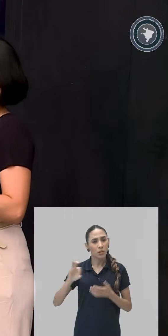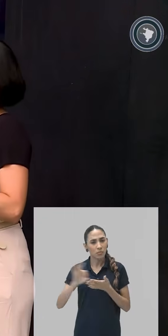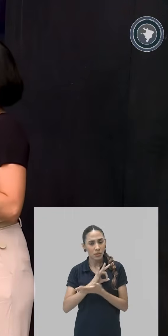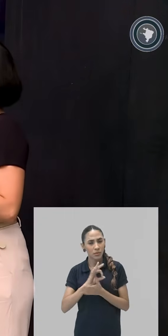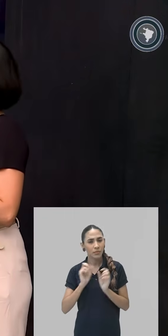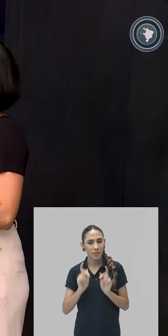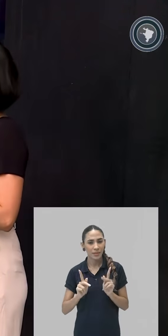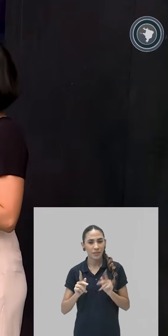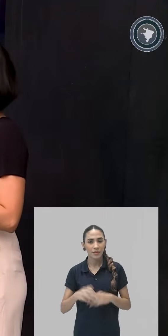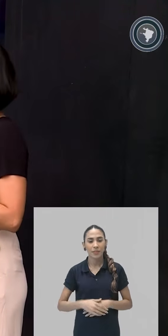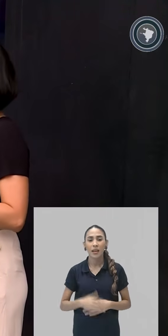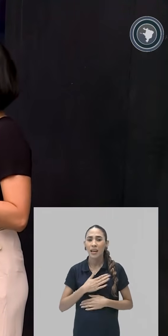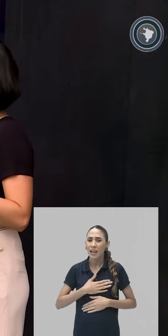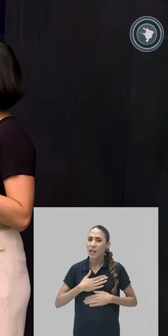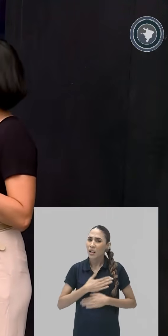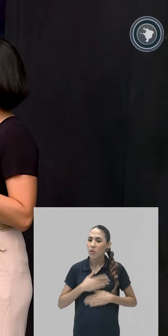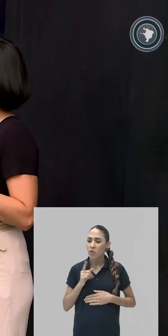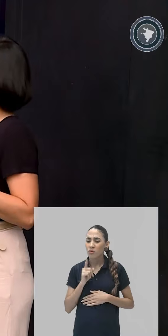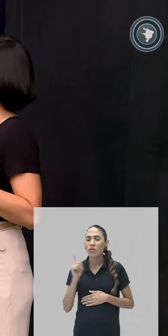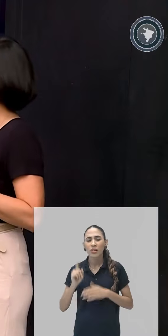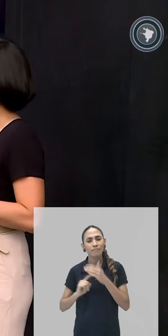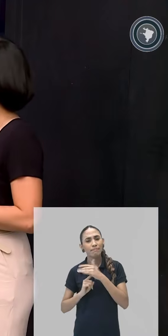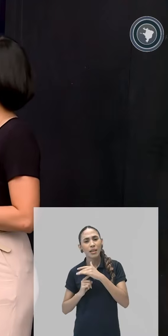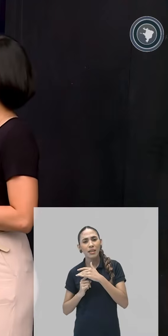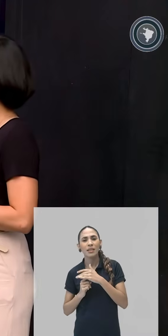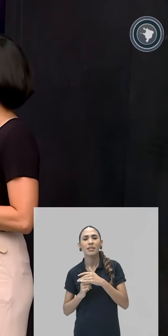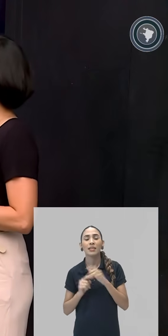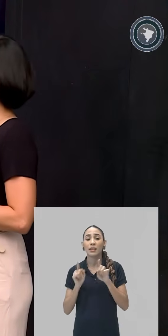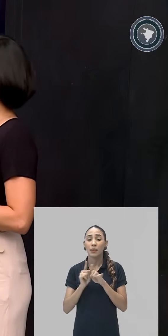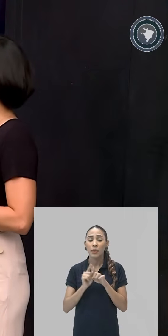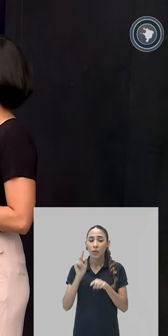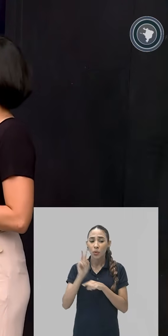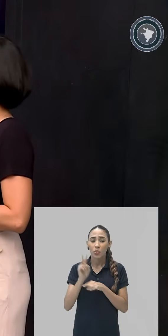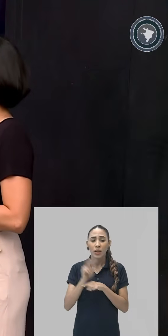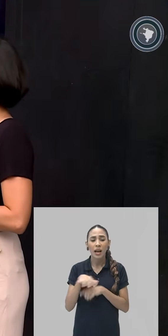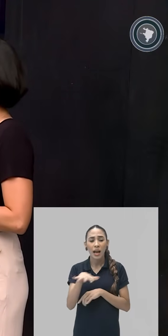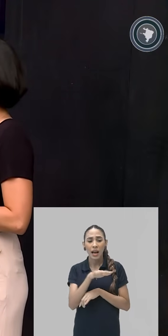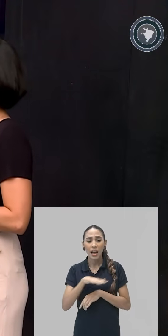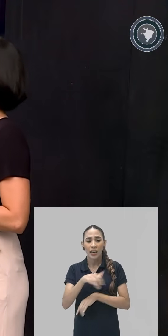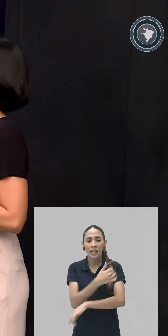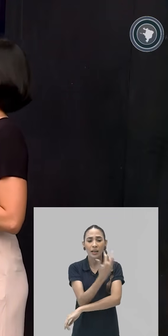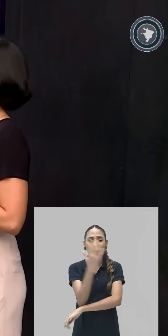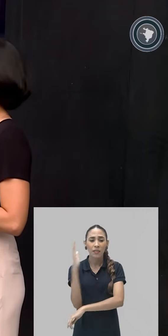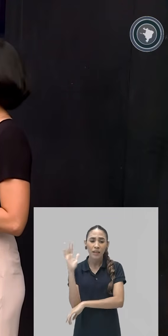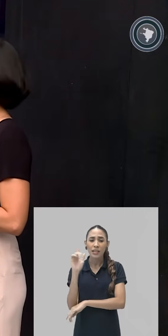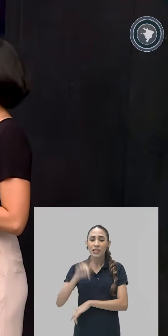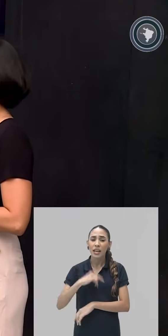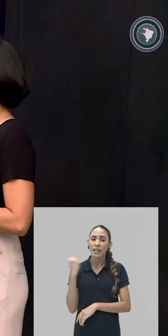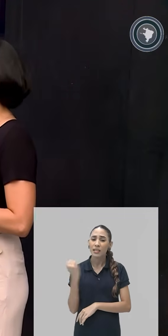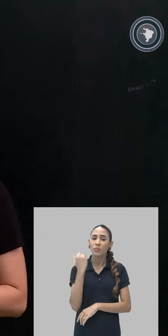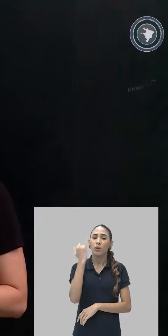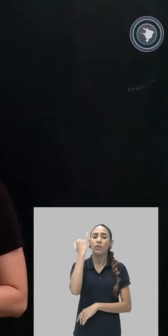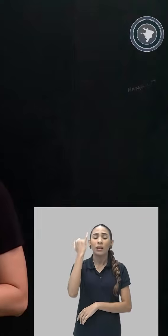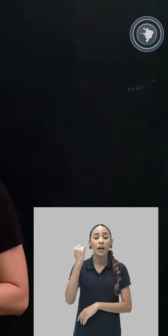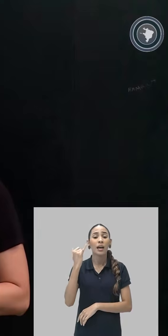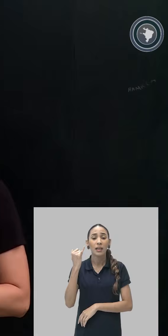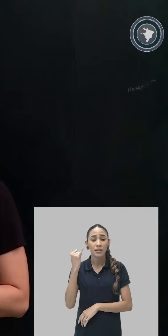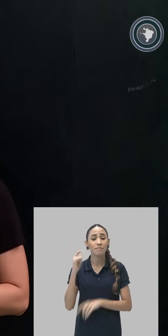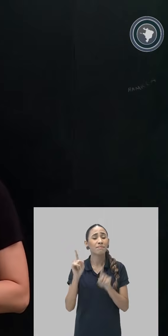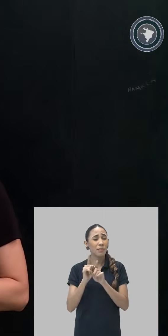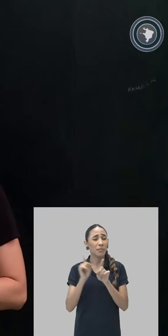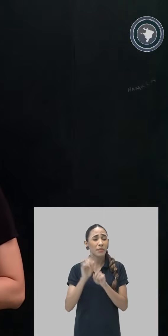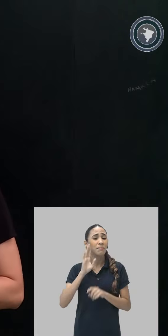Ai, obrigada. Eu gosto tanto daquela praça e preservar as áreas verdes nos dias de hoje é muito importante. Ainda mais com as